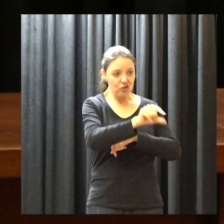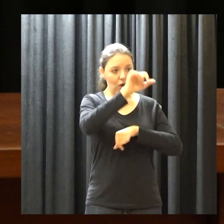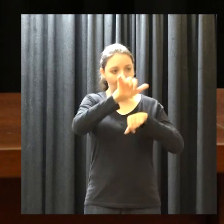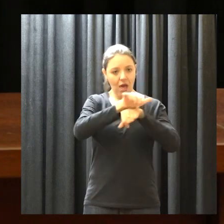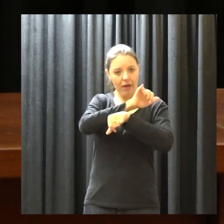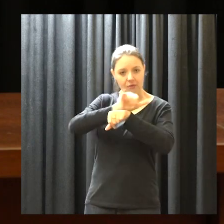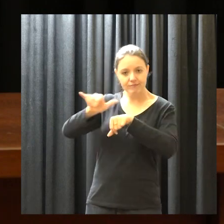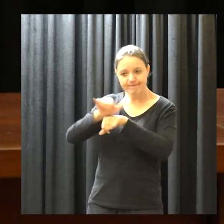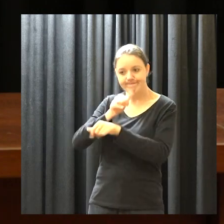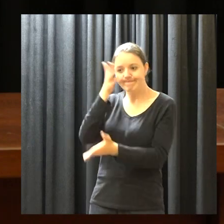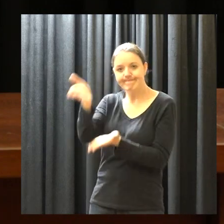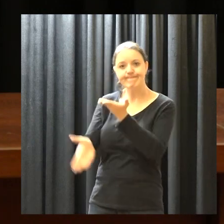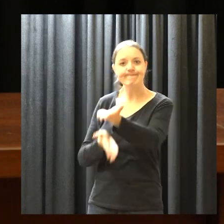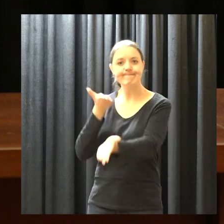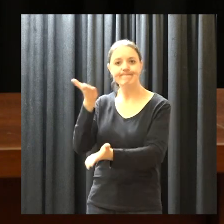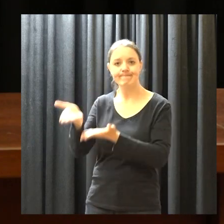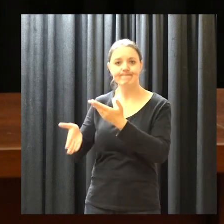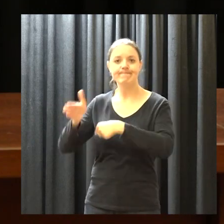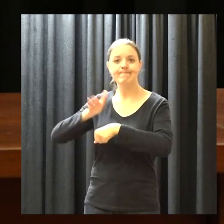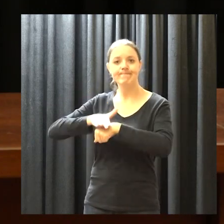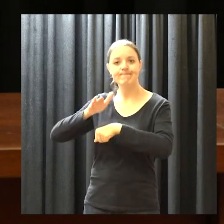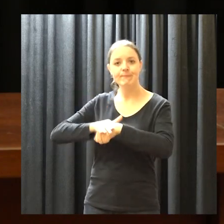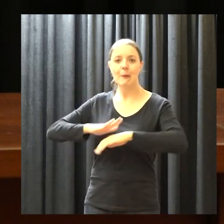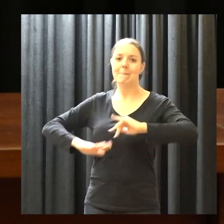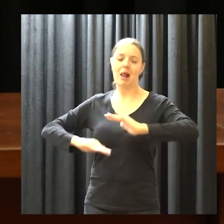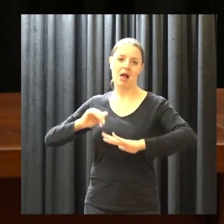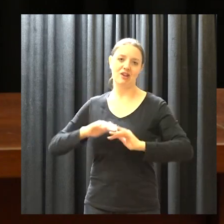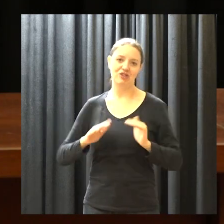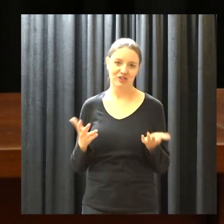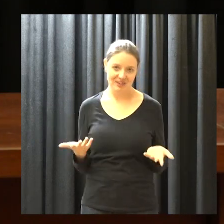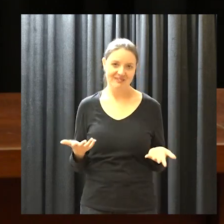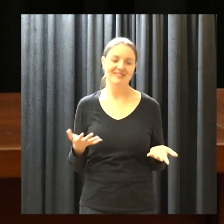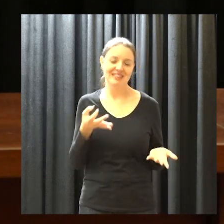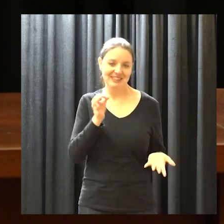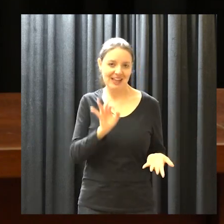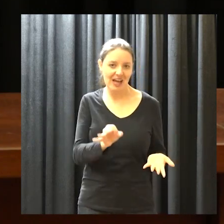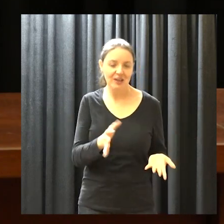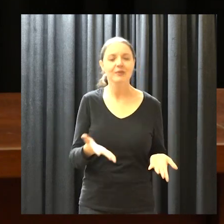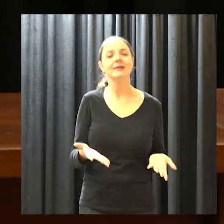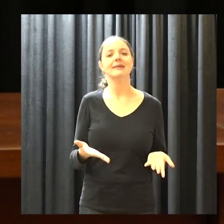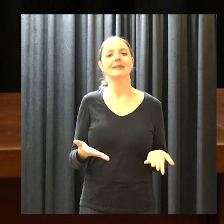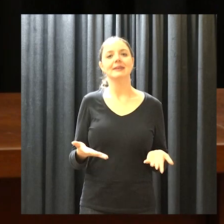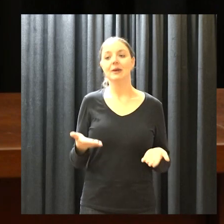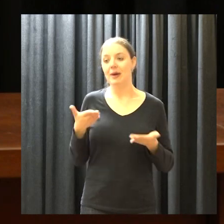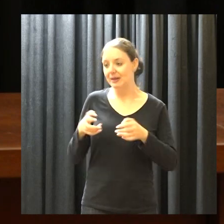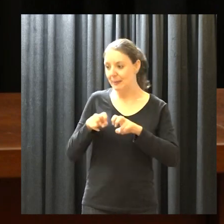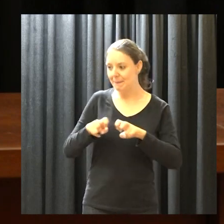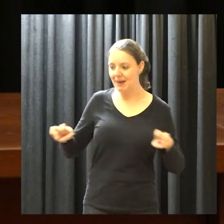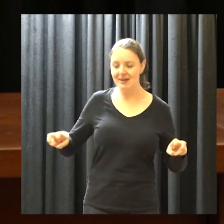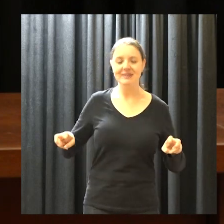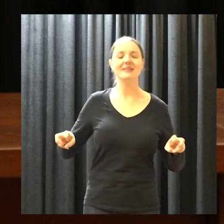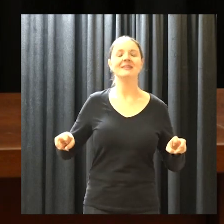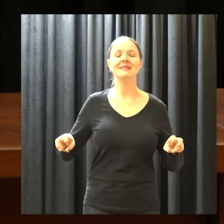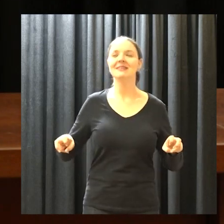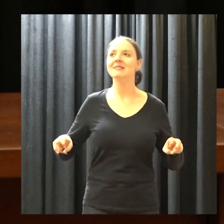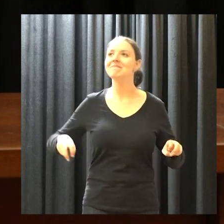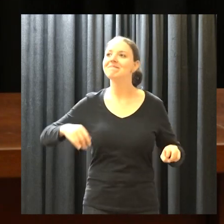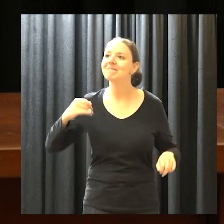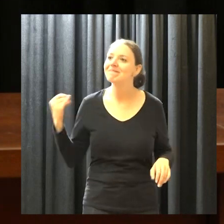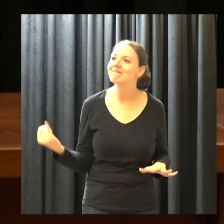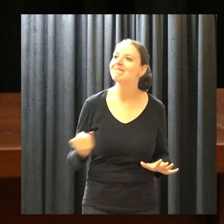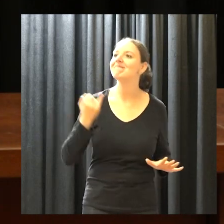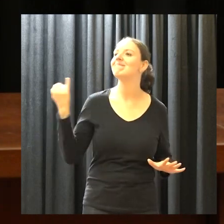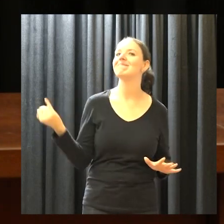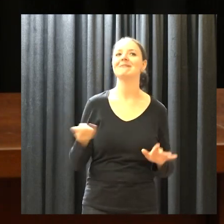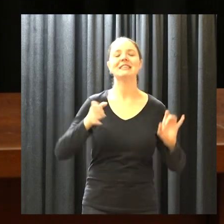atua, quando a gente faz qualquer tipo de prática. Então, acho que essa mesa, ela é muito, muito, muito necessária, assim.